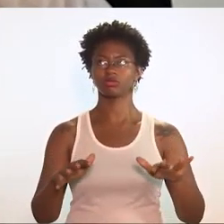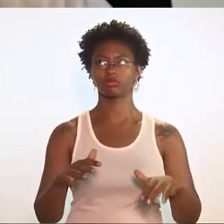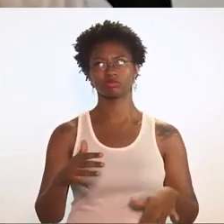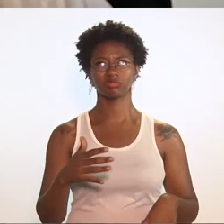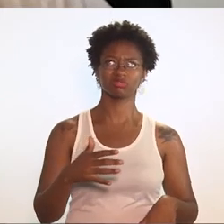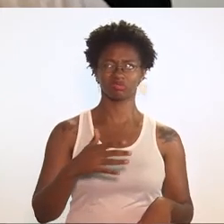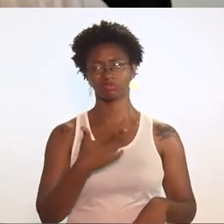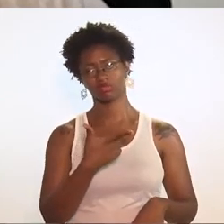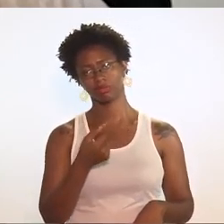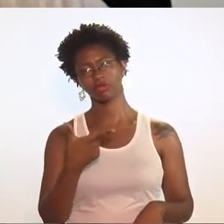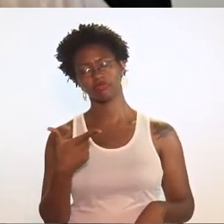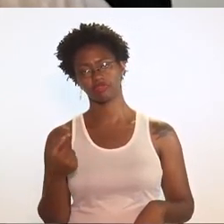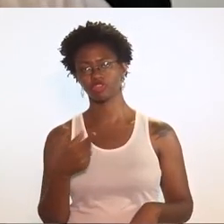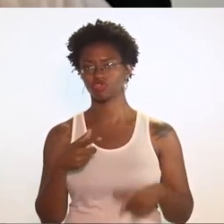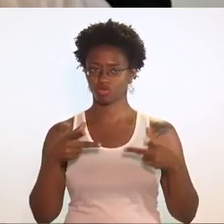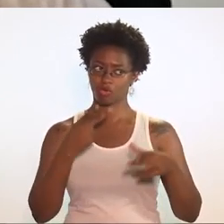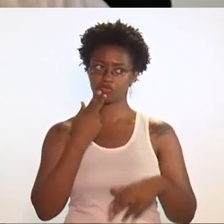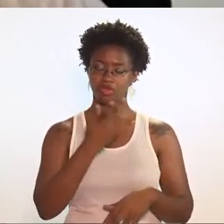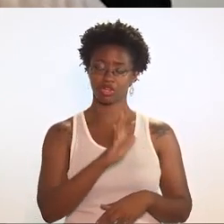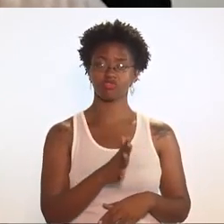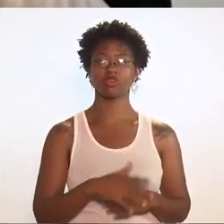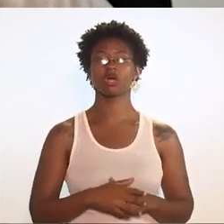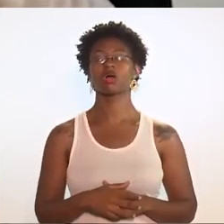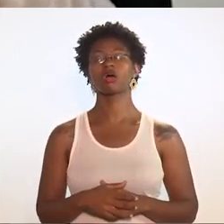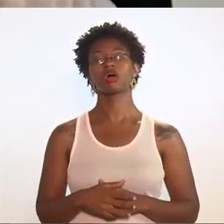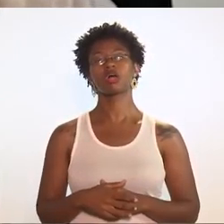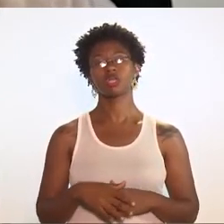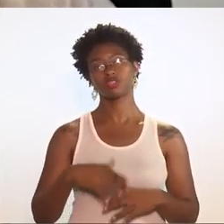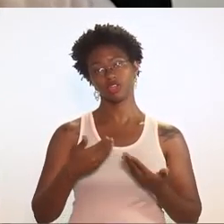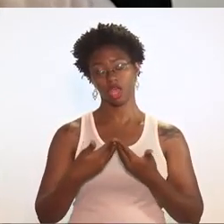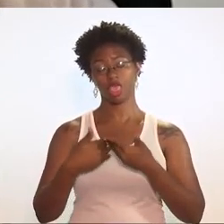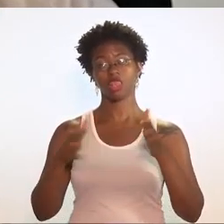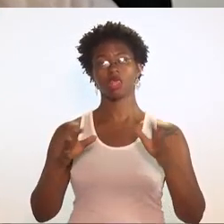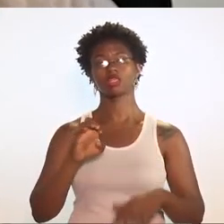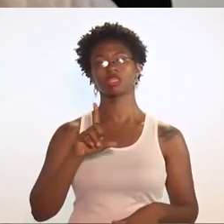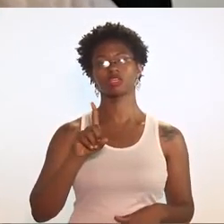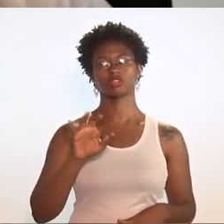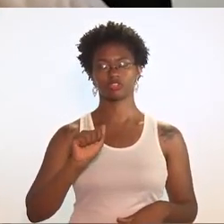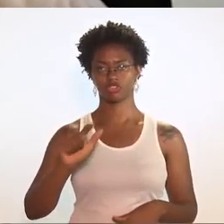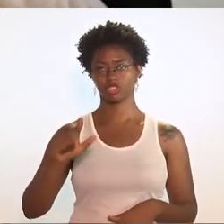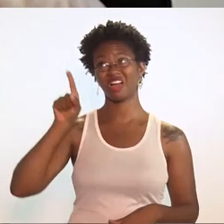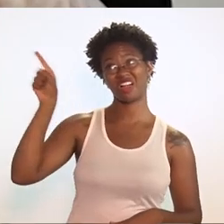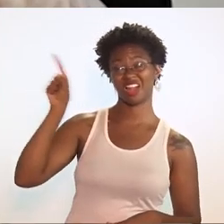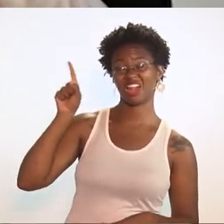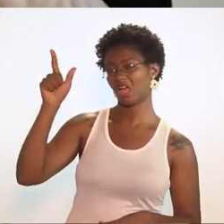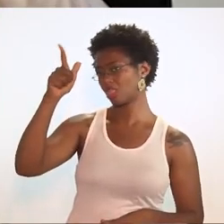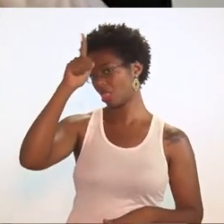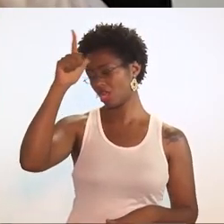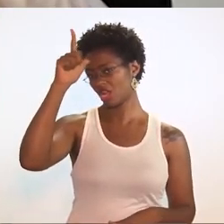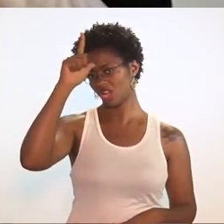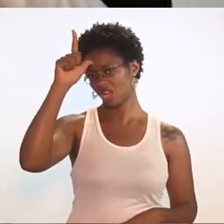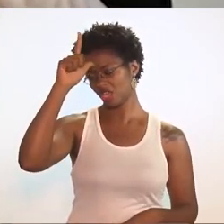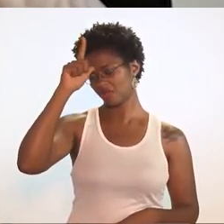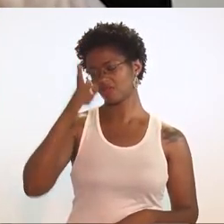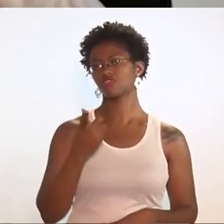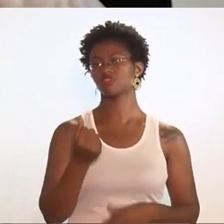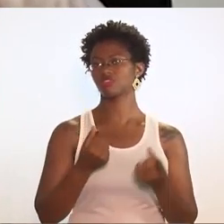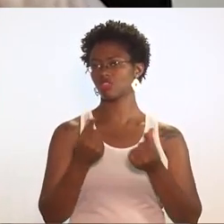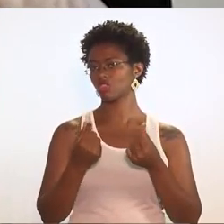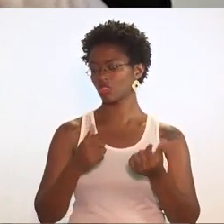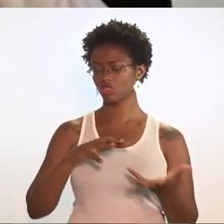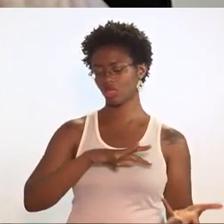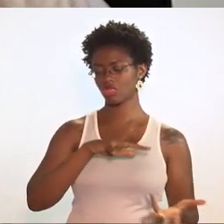passado, em 2020, como eu estava falando, abre-se um edital, né, alemão, do